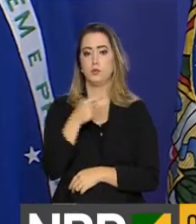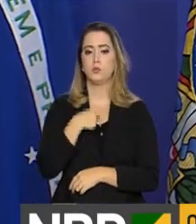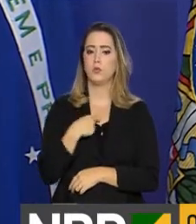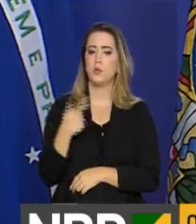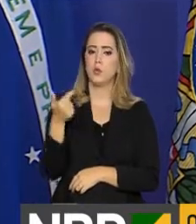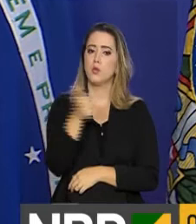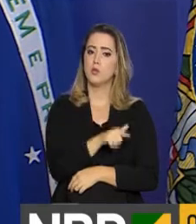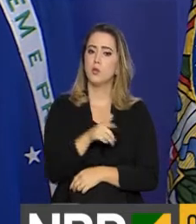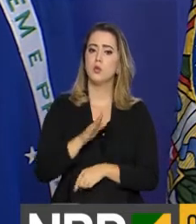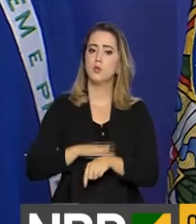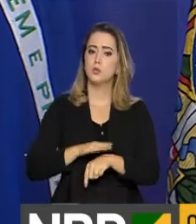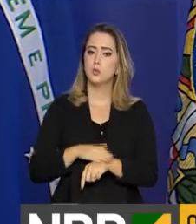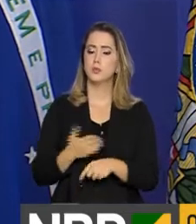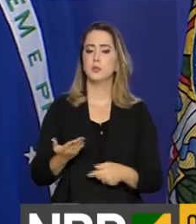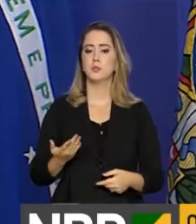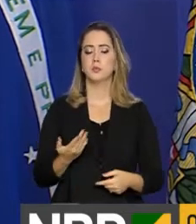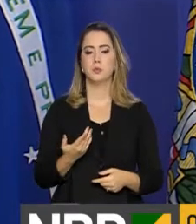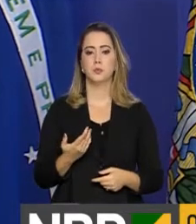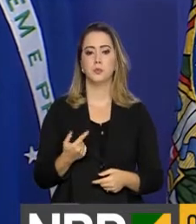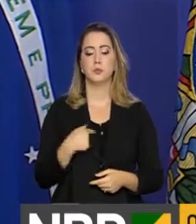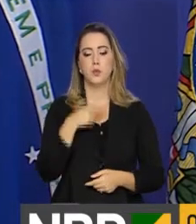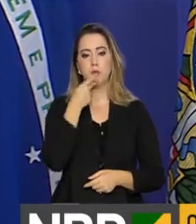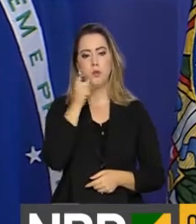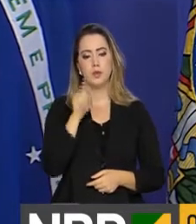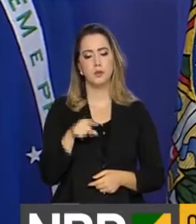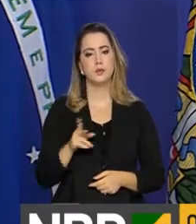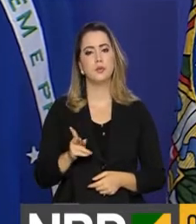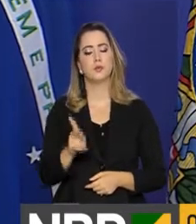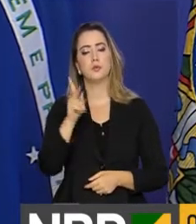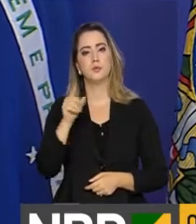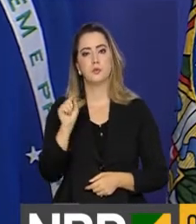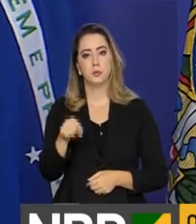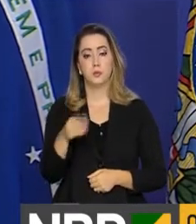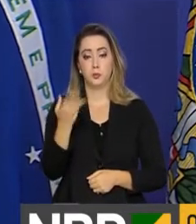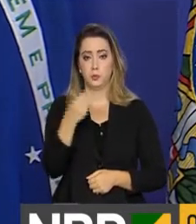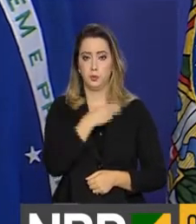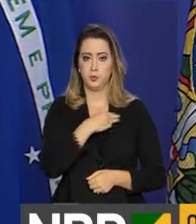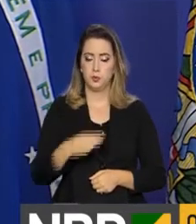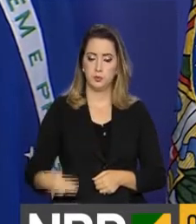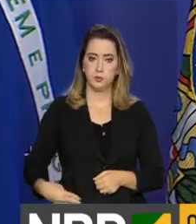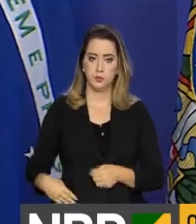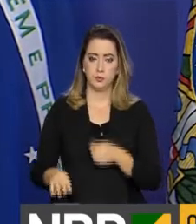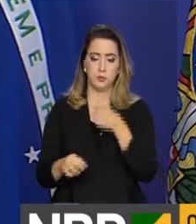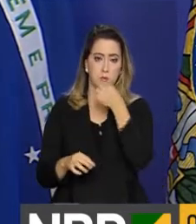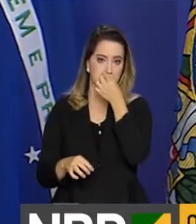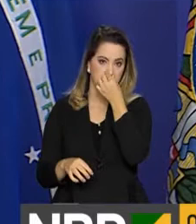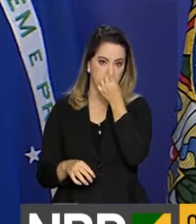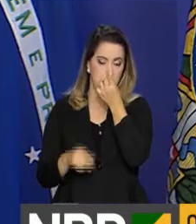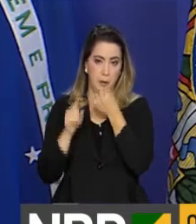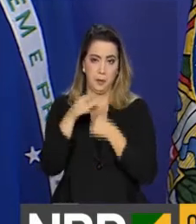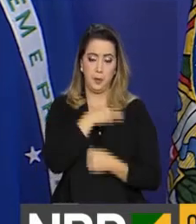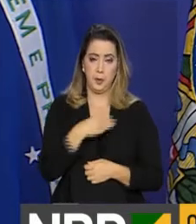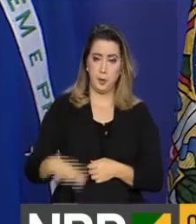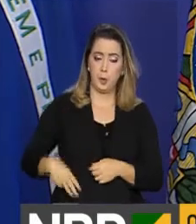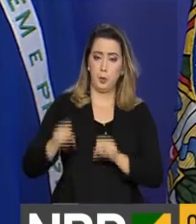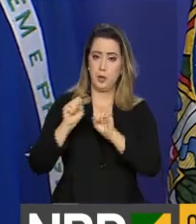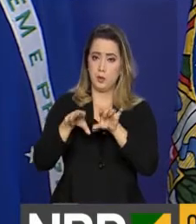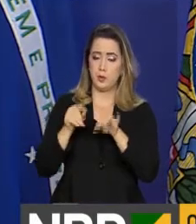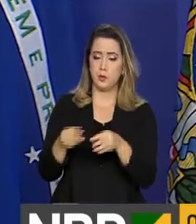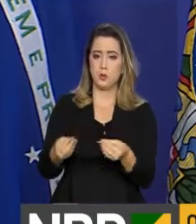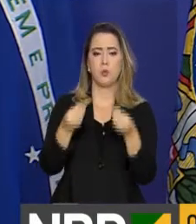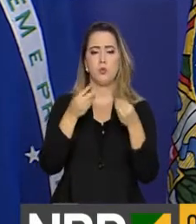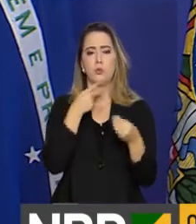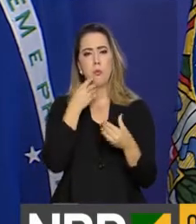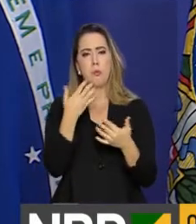oportunidades tenho dito que o mendonça quando me trouxe a hipótese da reforma do ensino médio